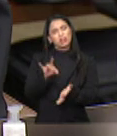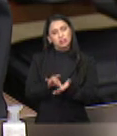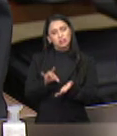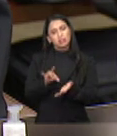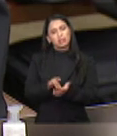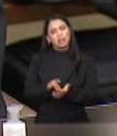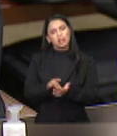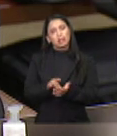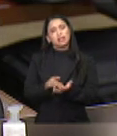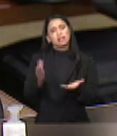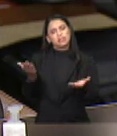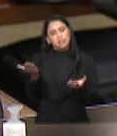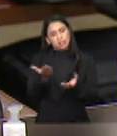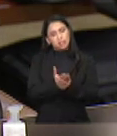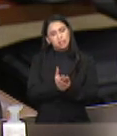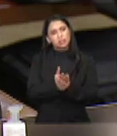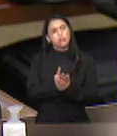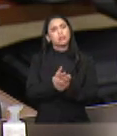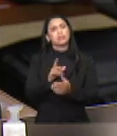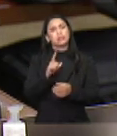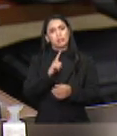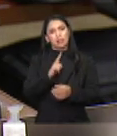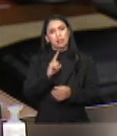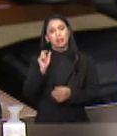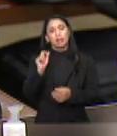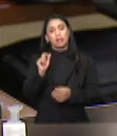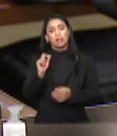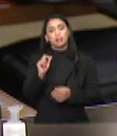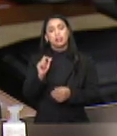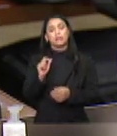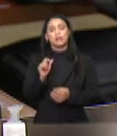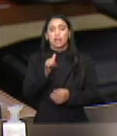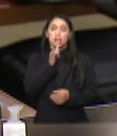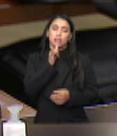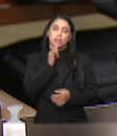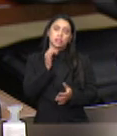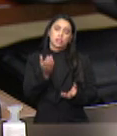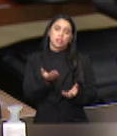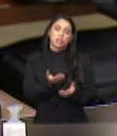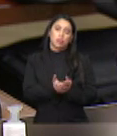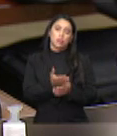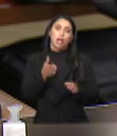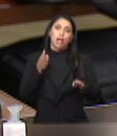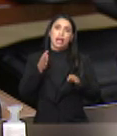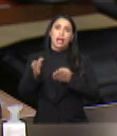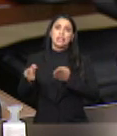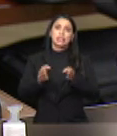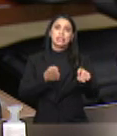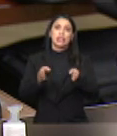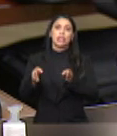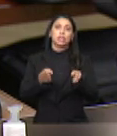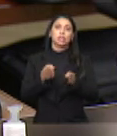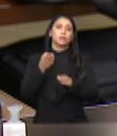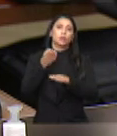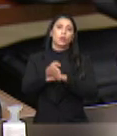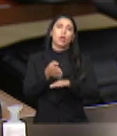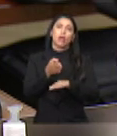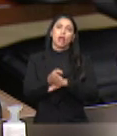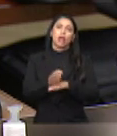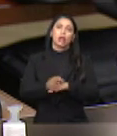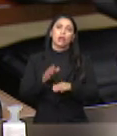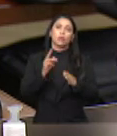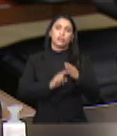ações afirmativas. Fizemos isso no caso do acesso às universidades públicas